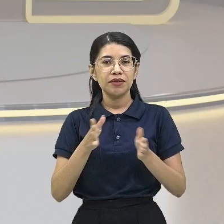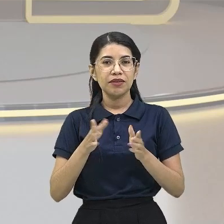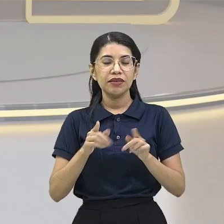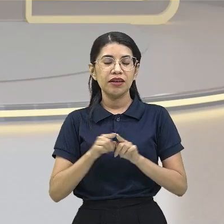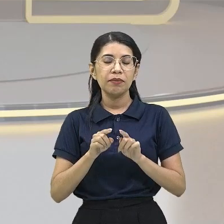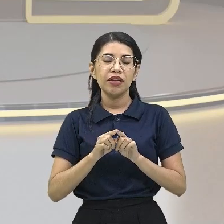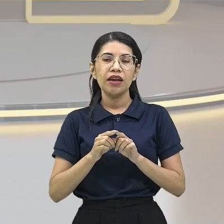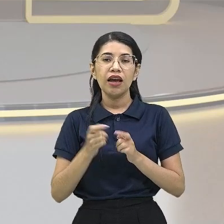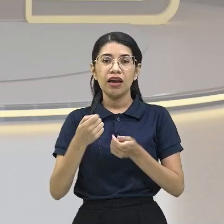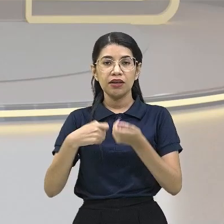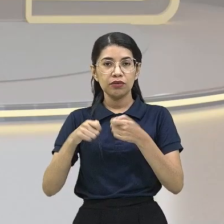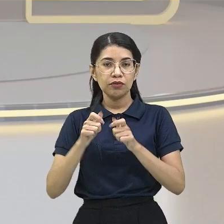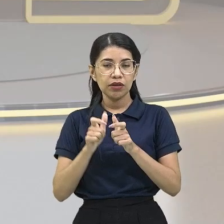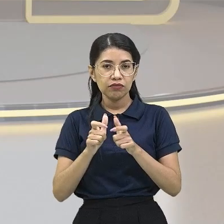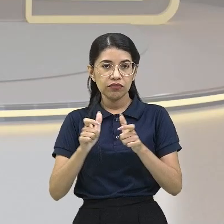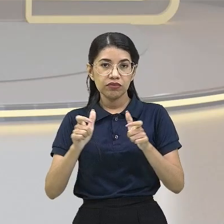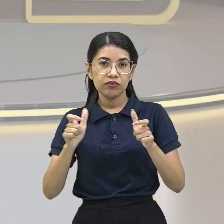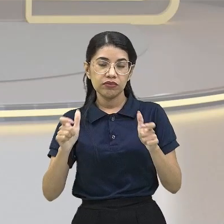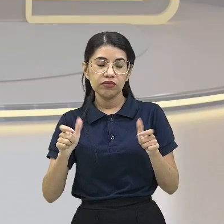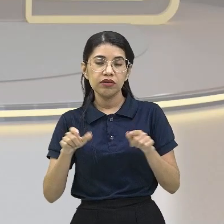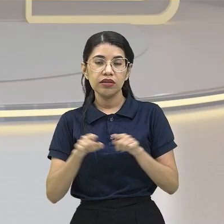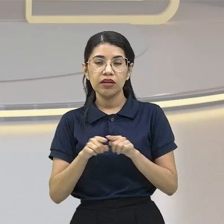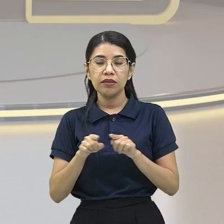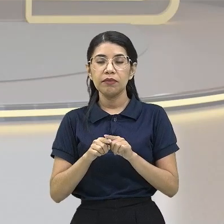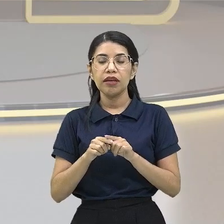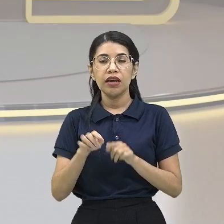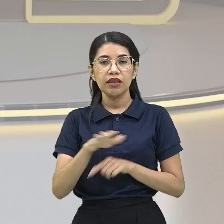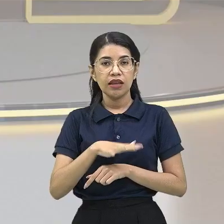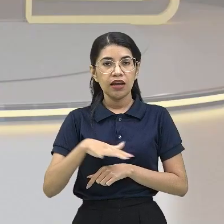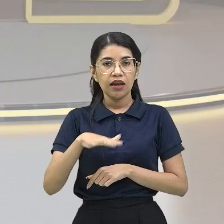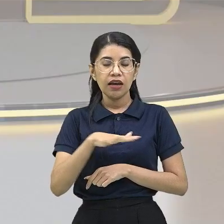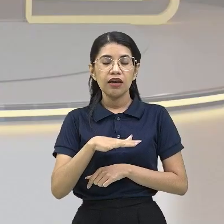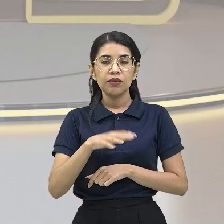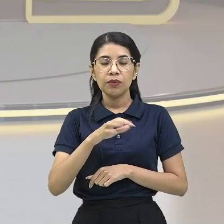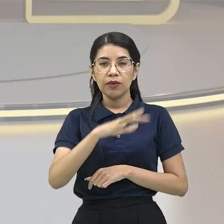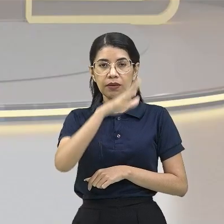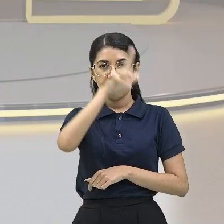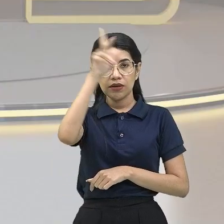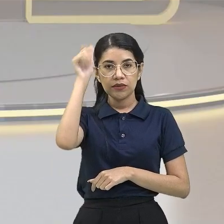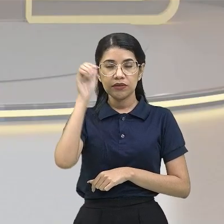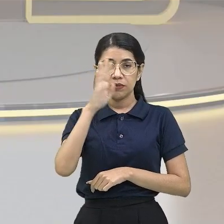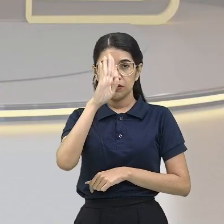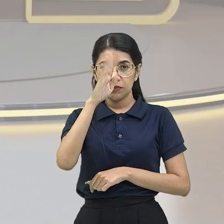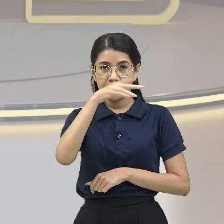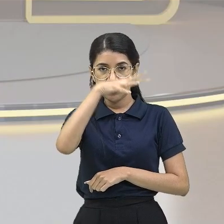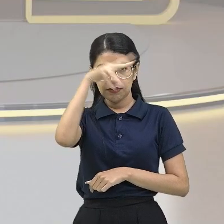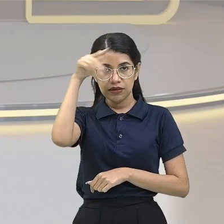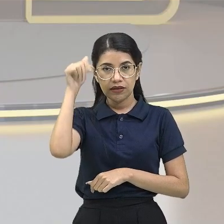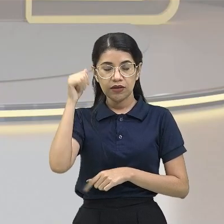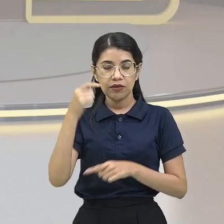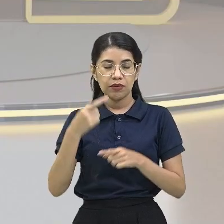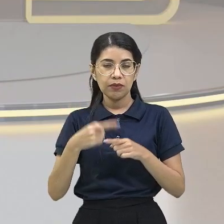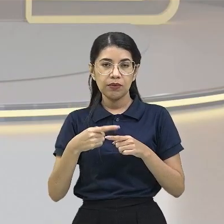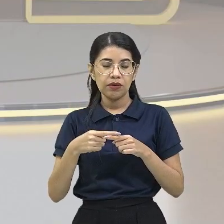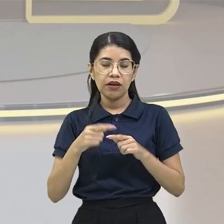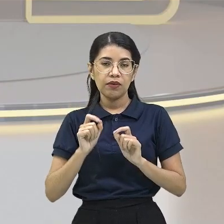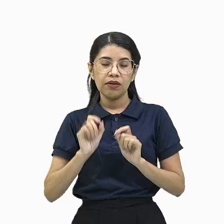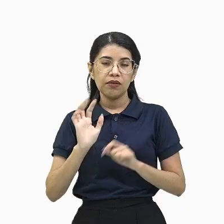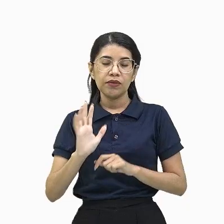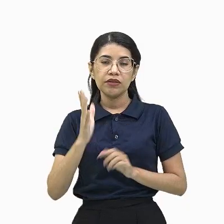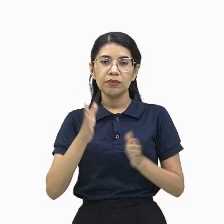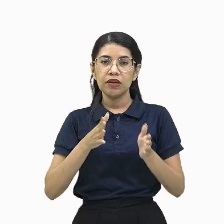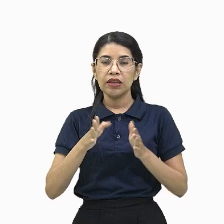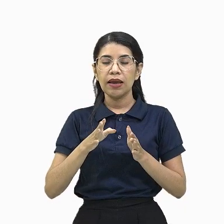crescimento econômico e urbano também dentro do Amazonas, principalmente na cidade de Manaus, onde nós tivemos um período chamado de